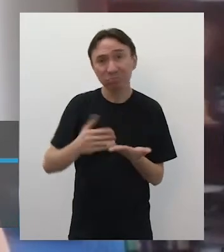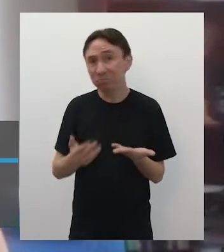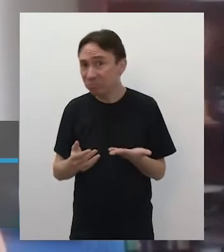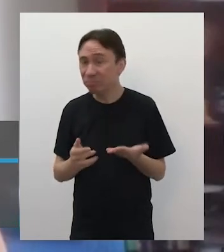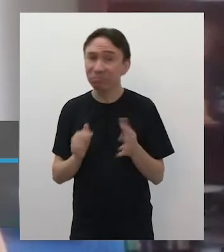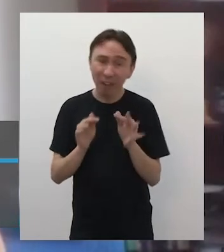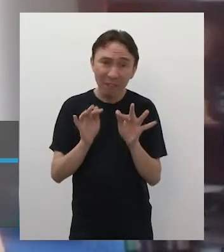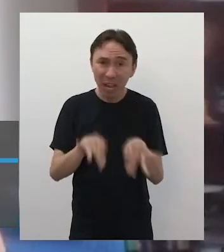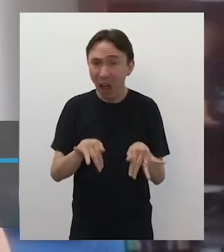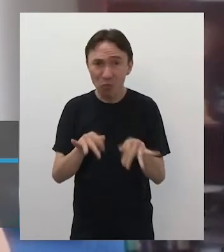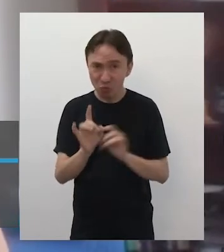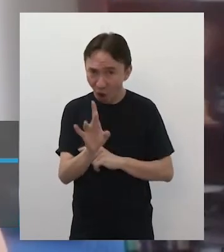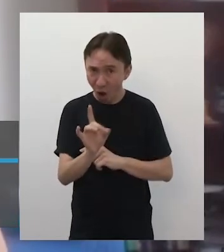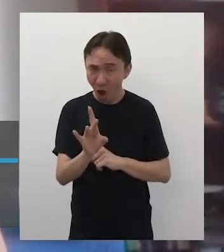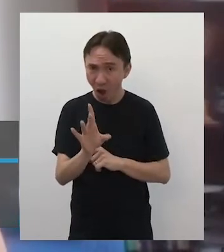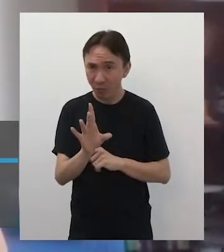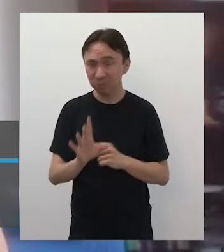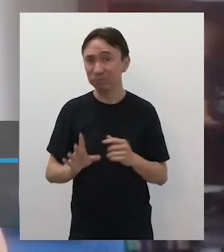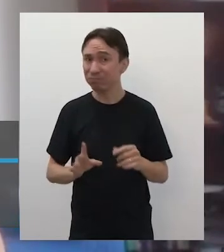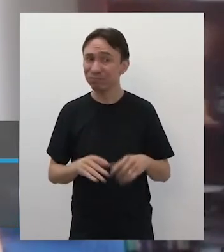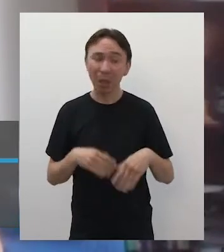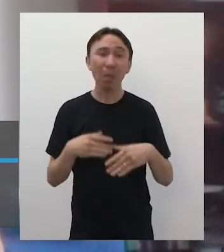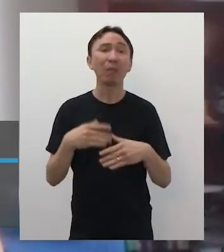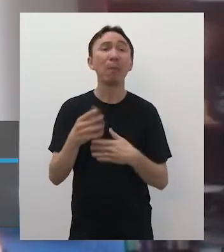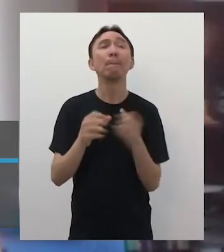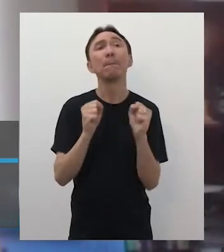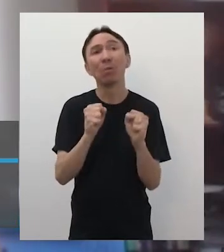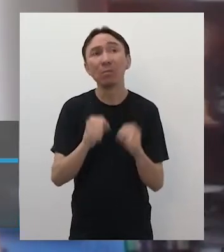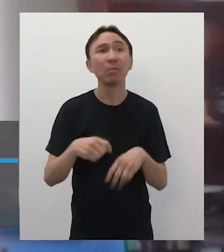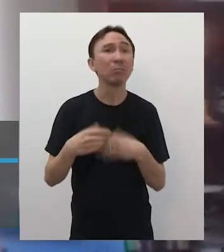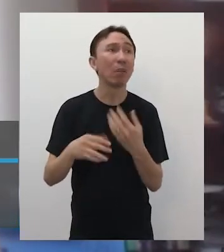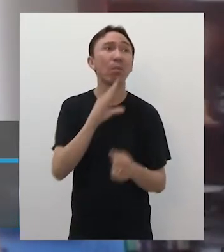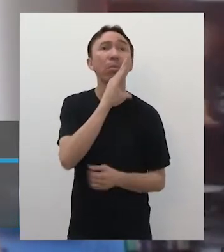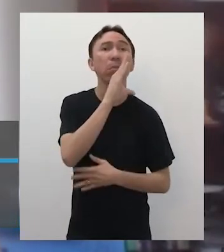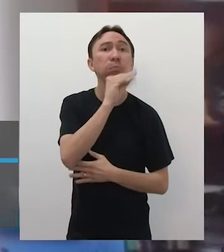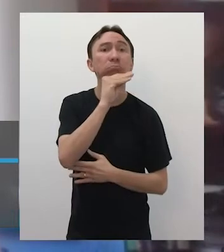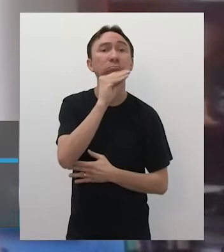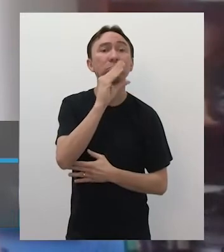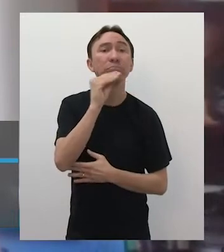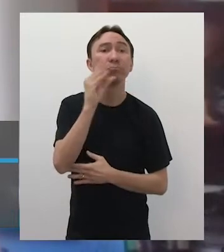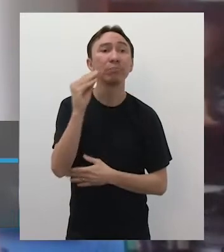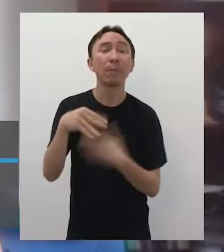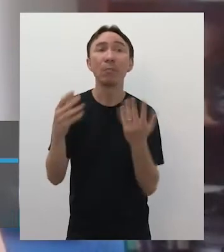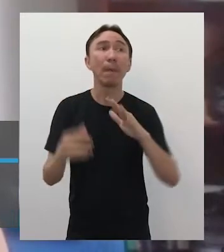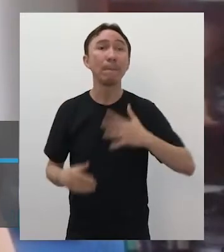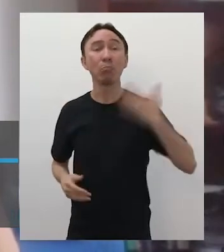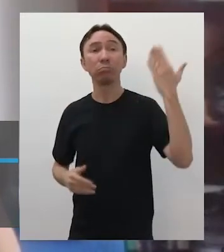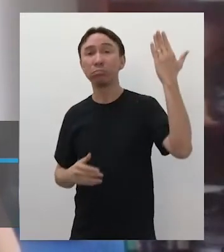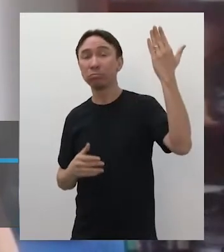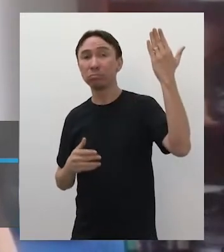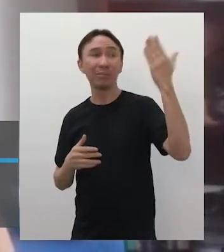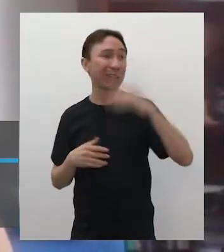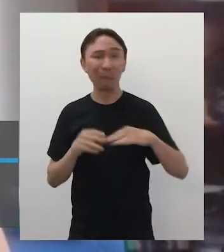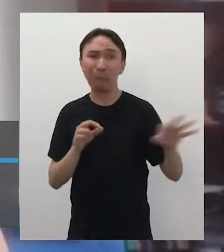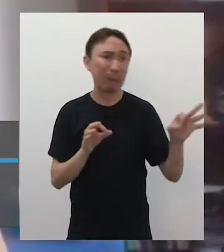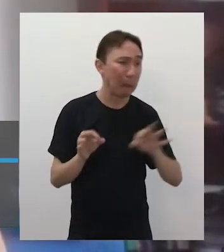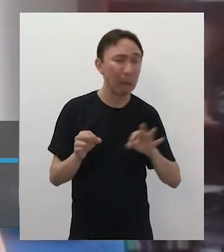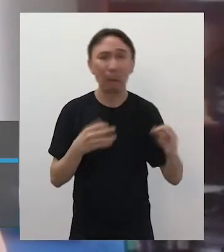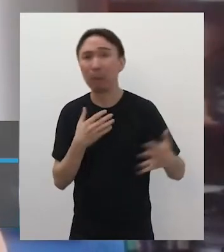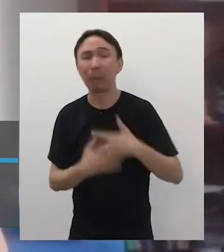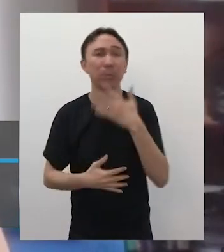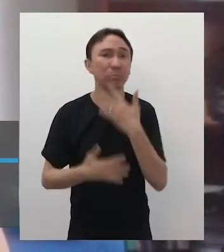tenha pontos de checagem para essas listas, tá? Eu estou falando de lista, mas a gente pode pensar em qualquer método de organização